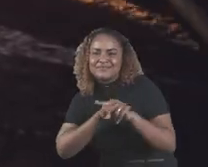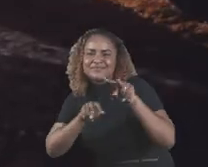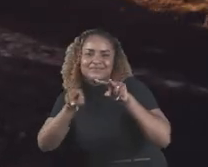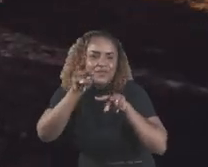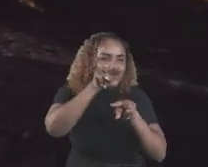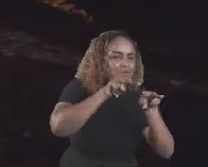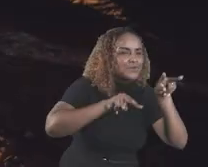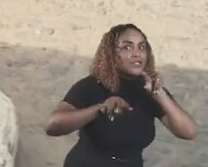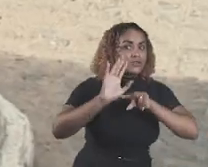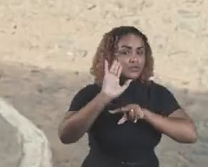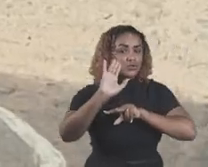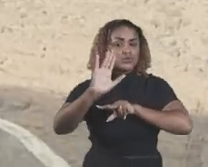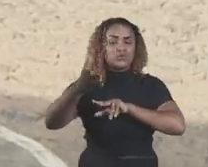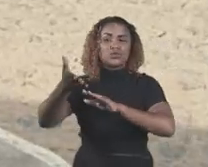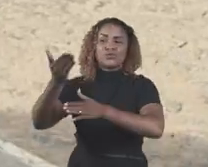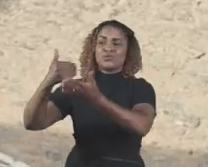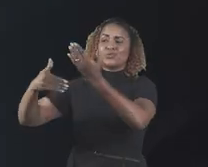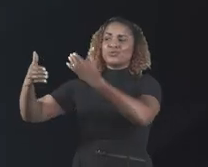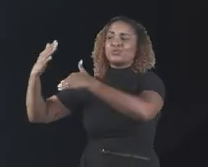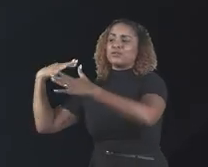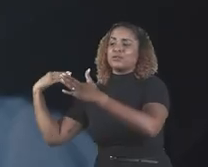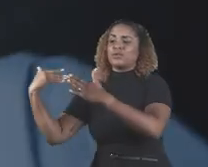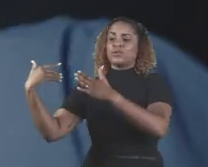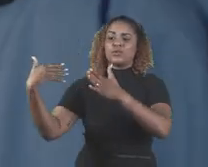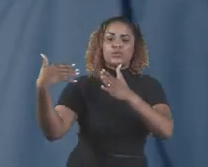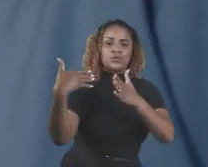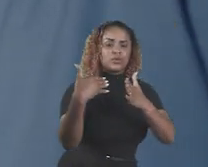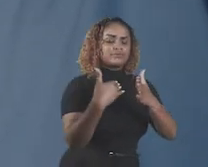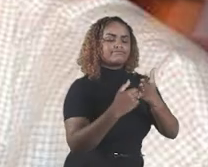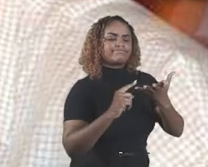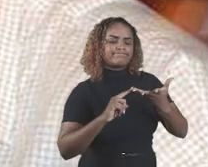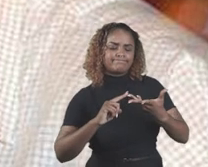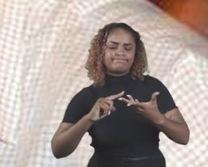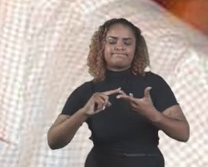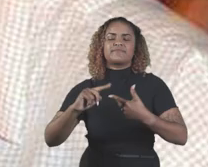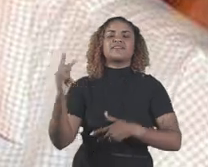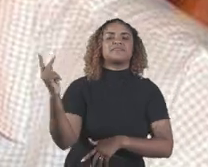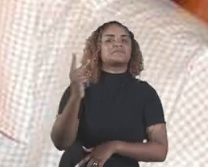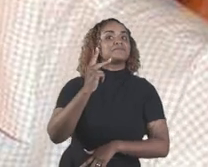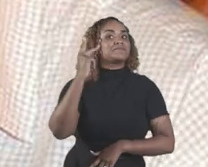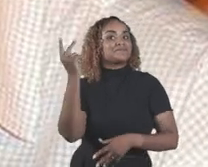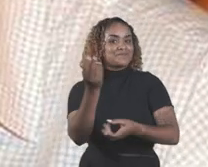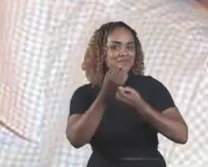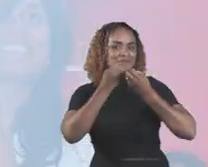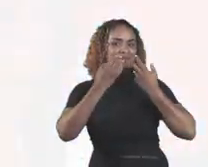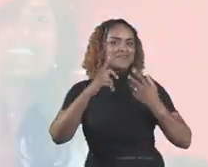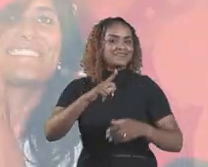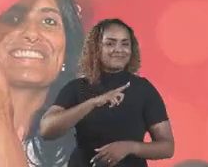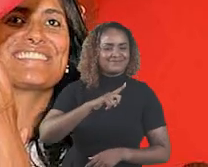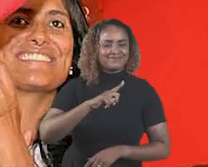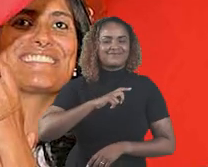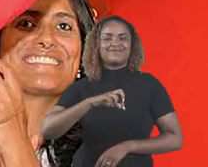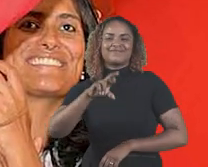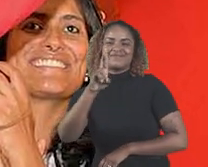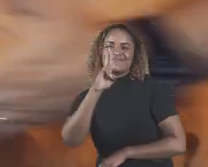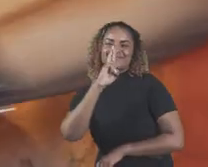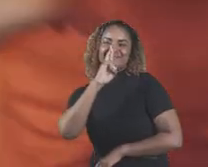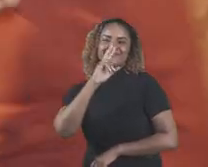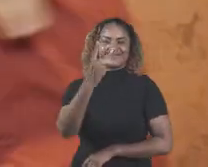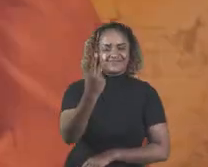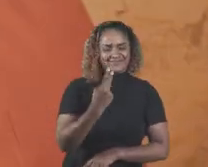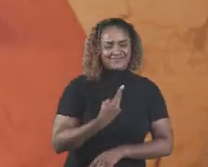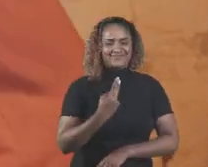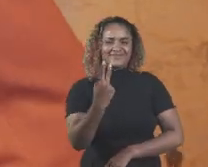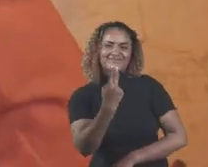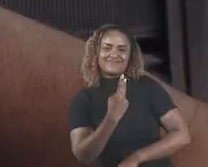ver tudo aquilo que a gente perdeu. Nossa história aqui é tão bonita. Tem Rogério e Deda, tem